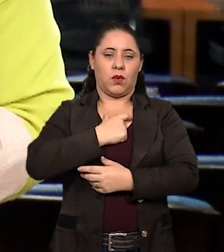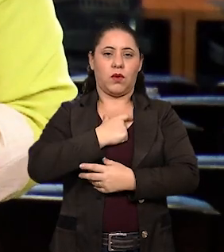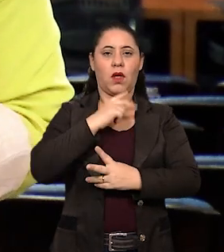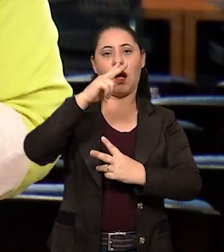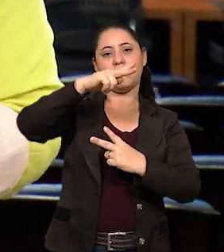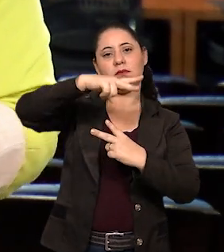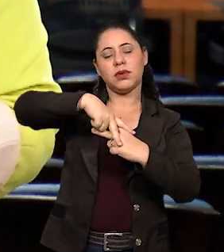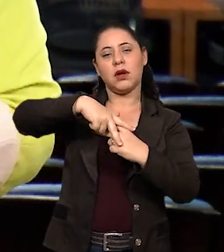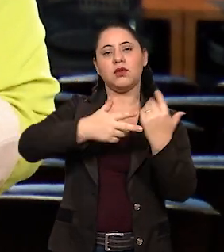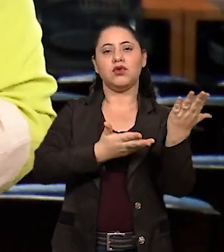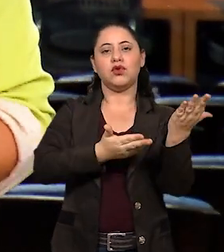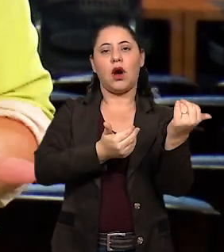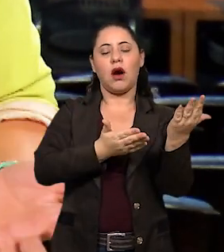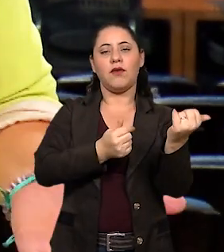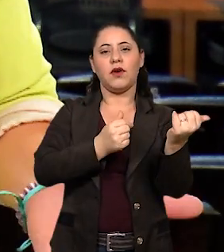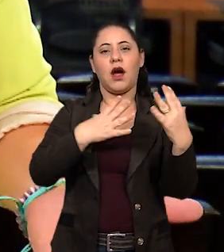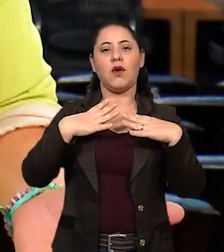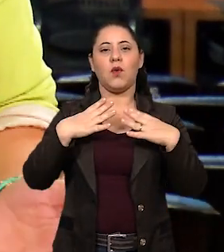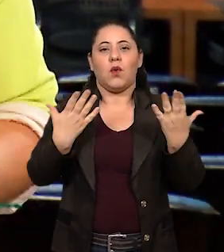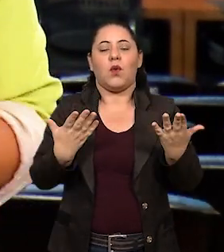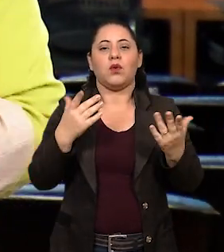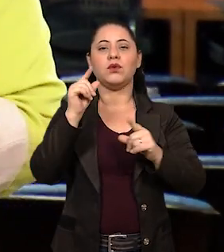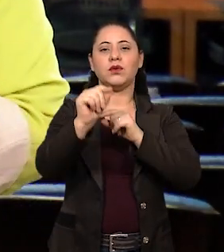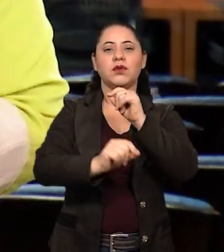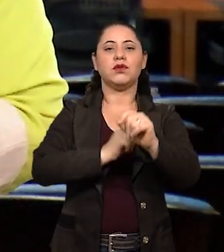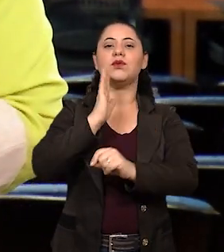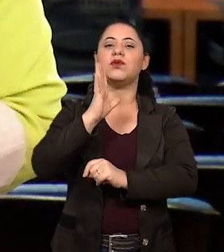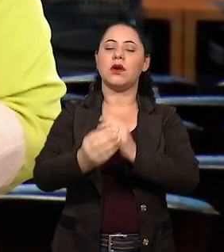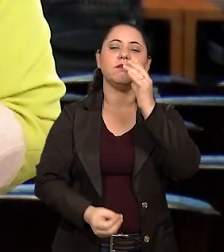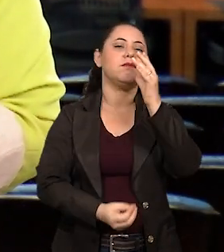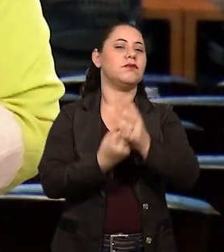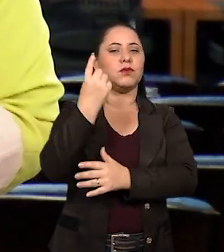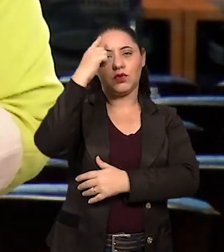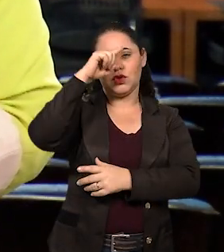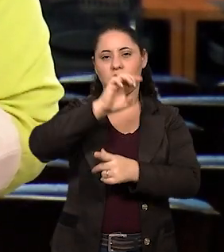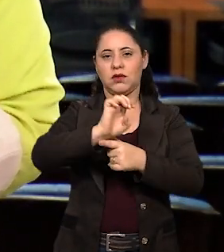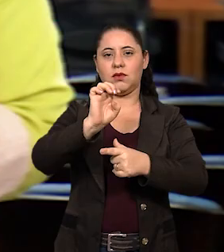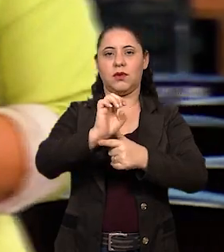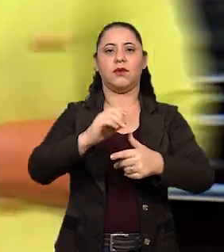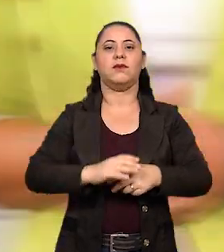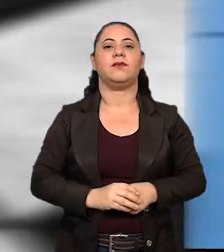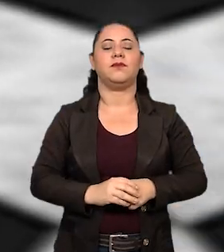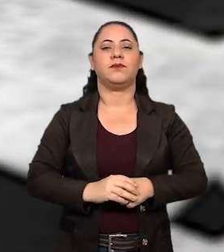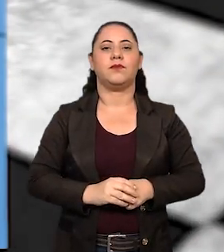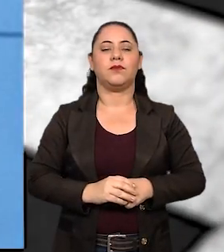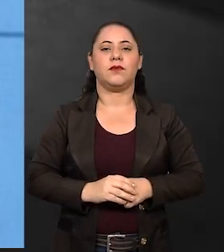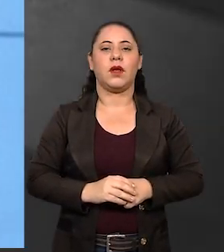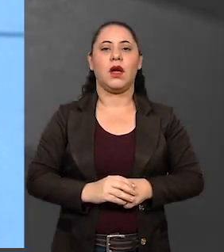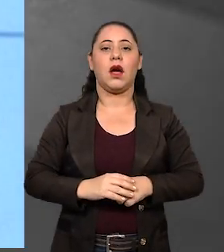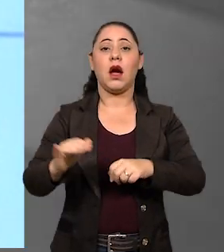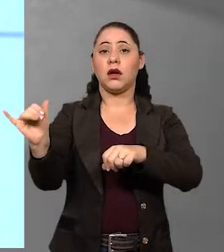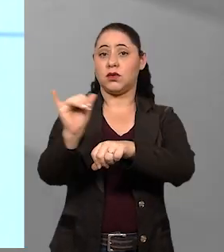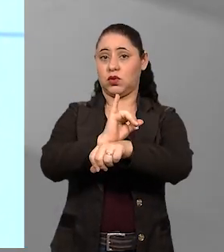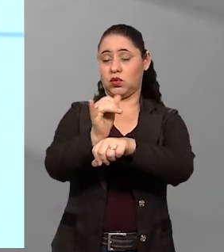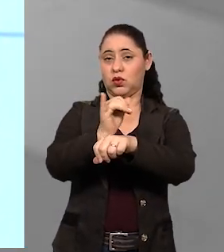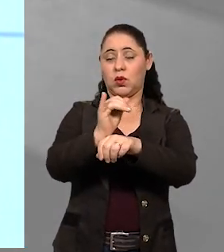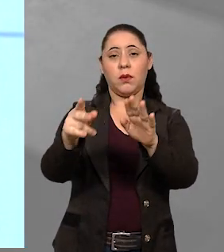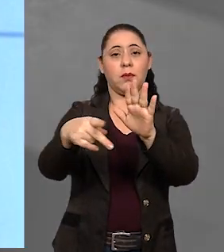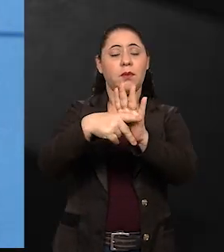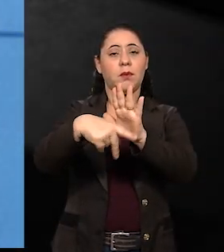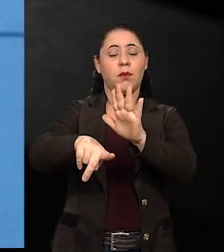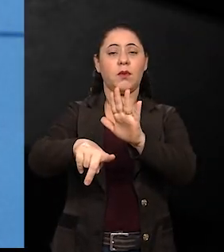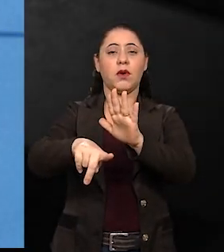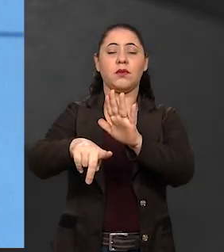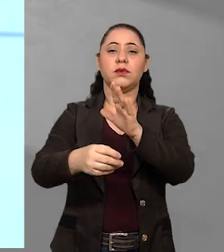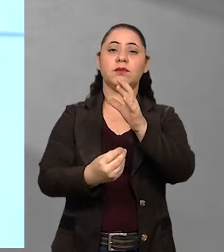Mérito da Ordem Demolei para comemorar o já então instituído Dia Estadual. Ambas as ações de autoria